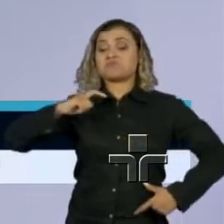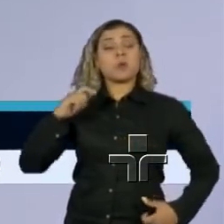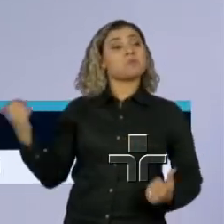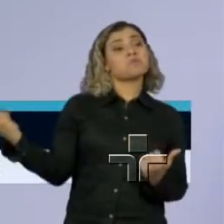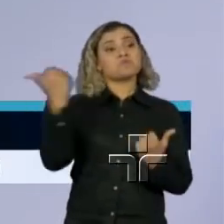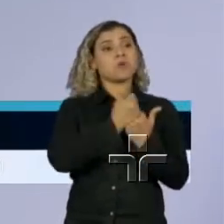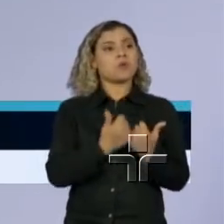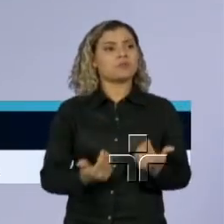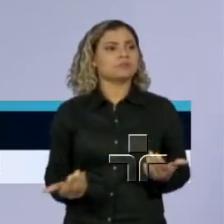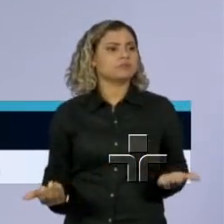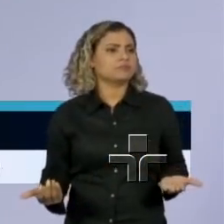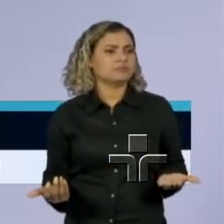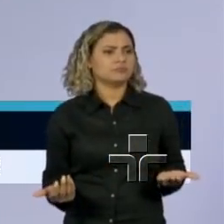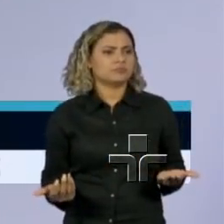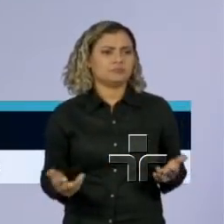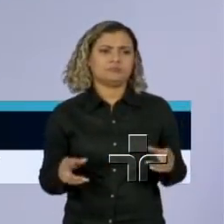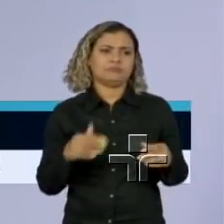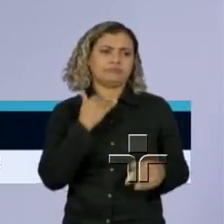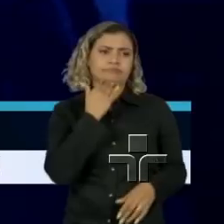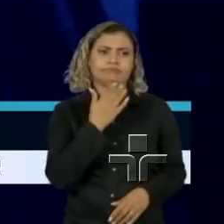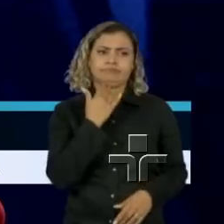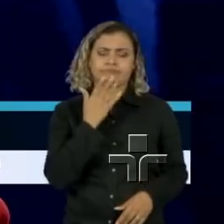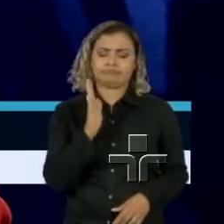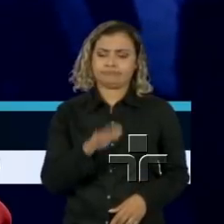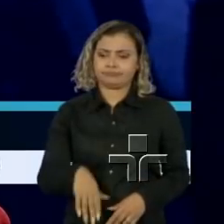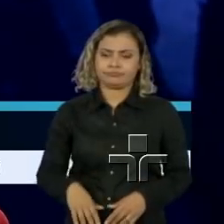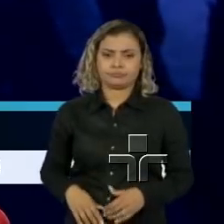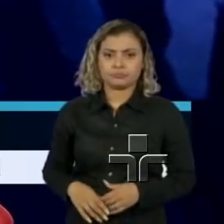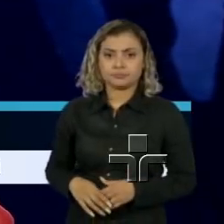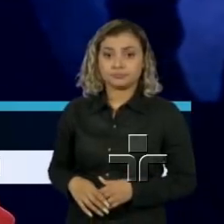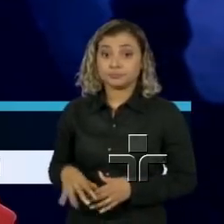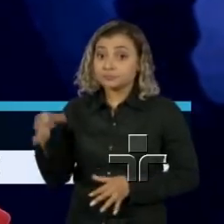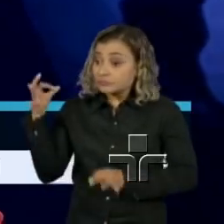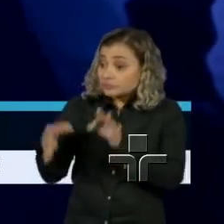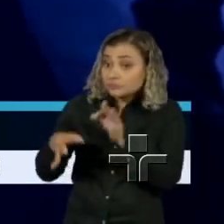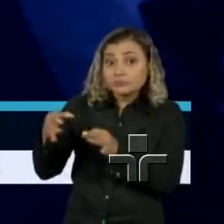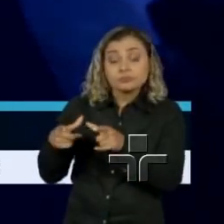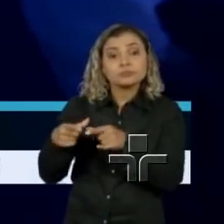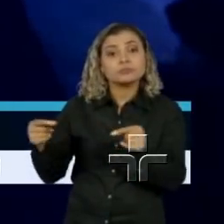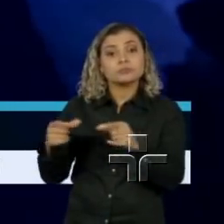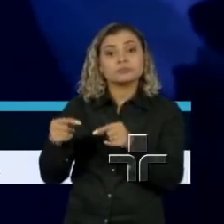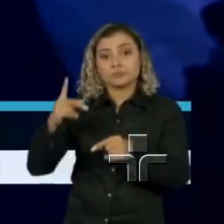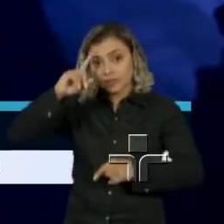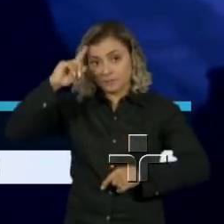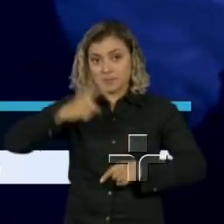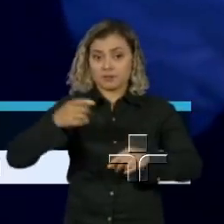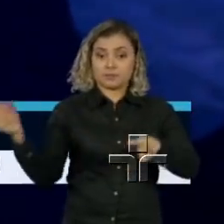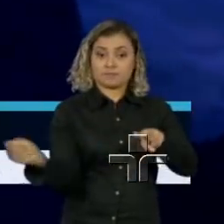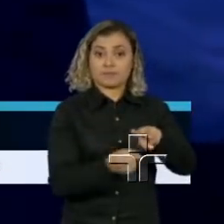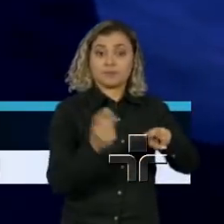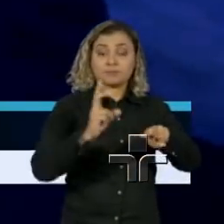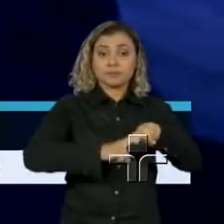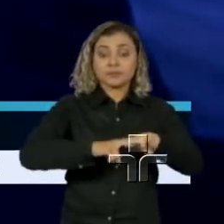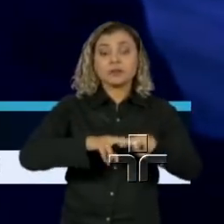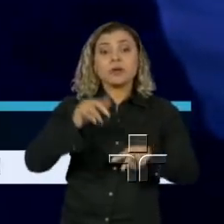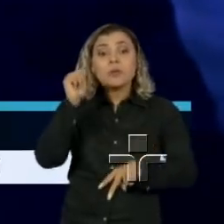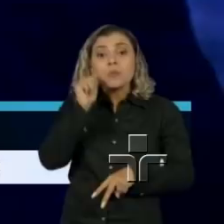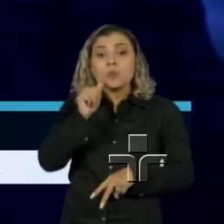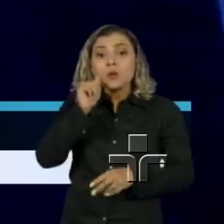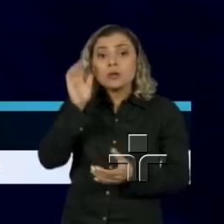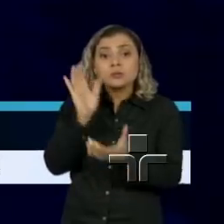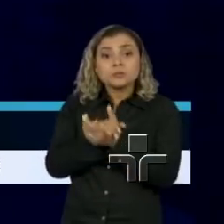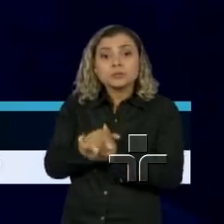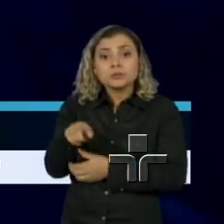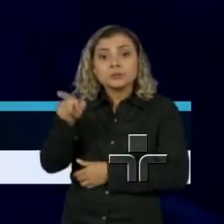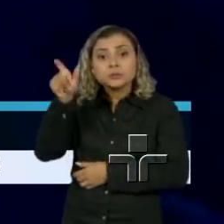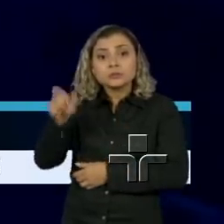autoproclamado. Nunca vi isso. A justiça japonesa emite mandado de prisão para a mulher do executivo Carlos Ghosn.